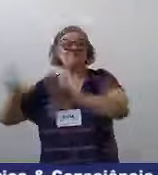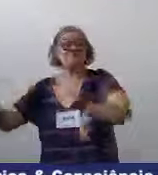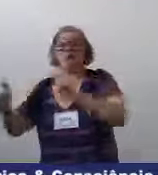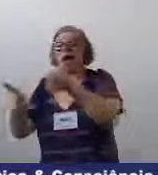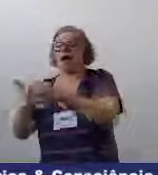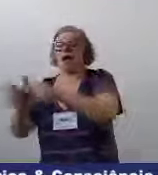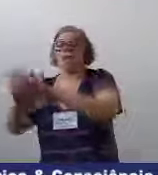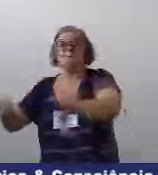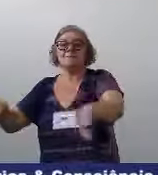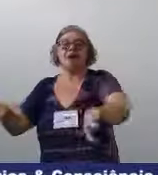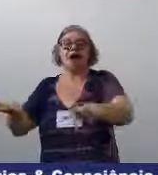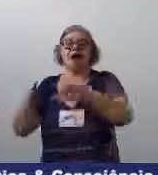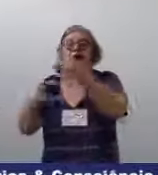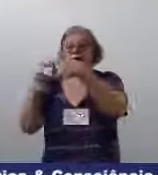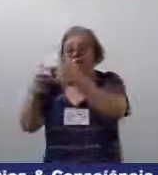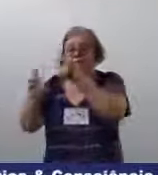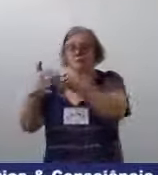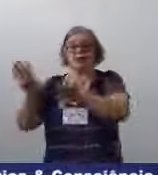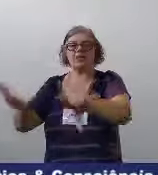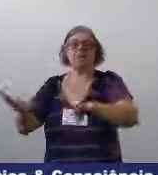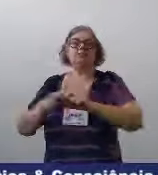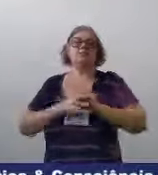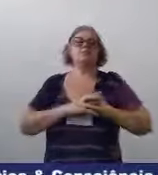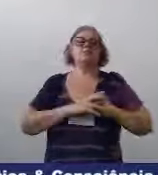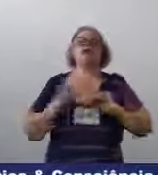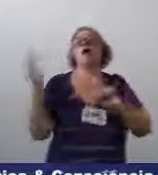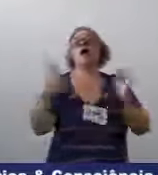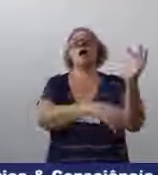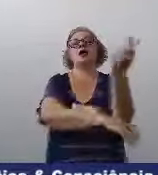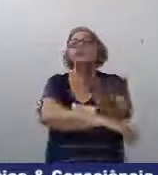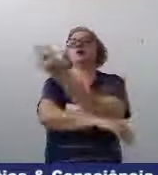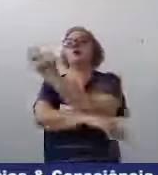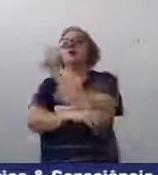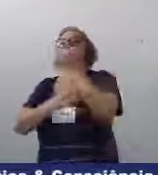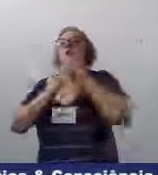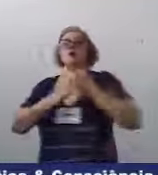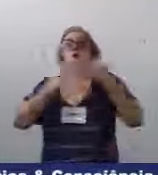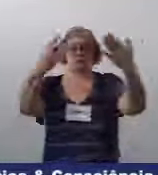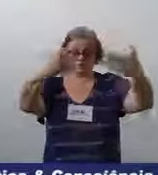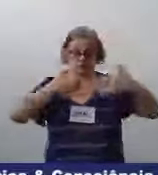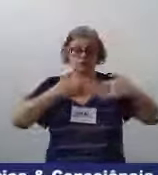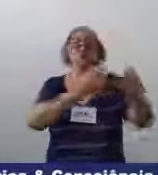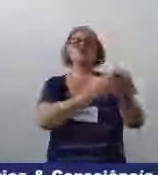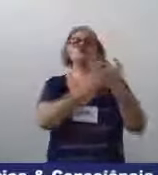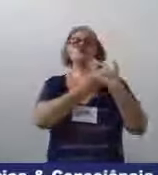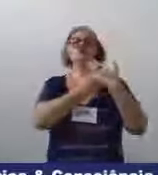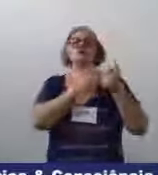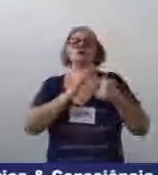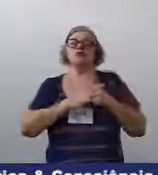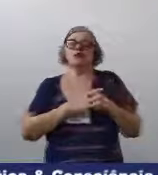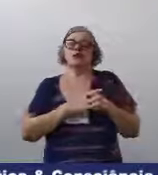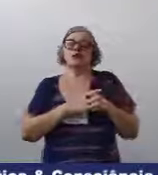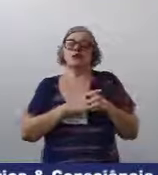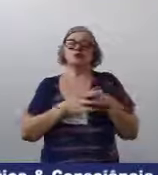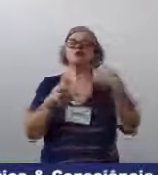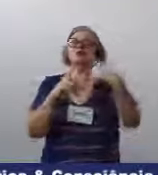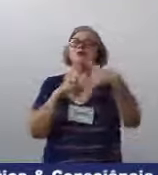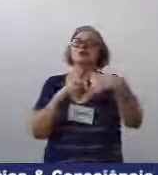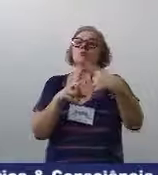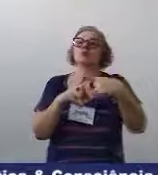dos tantos acasos, entre aspas, que ocorrem na natureza para favorecer a nossa